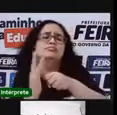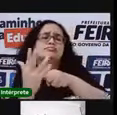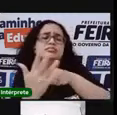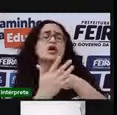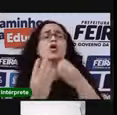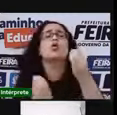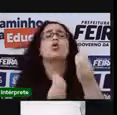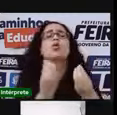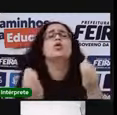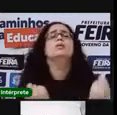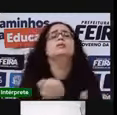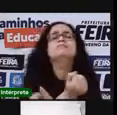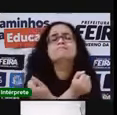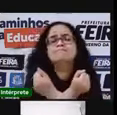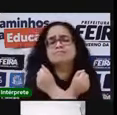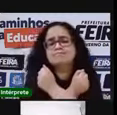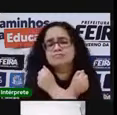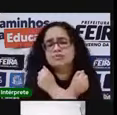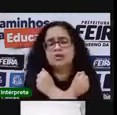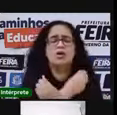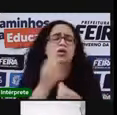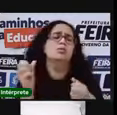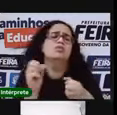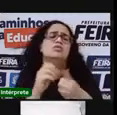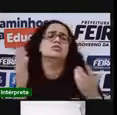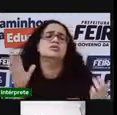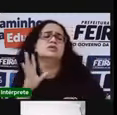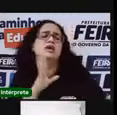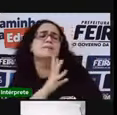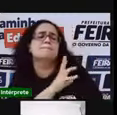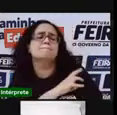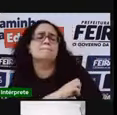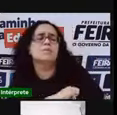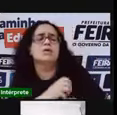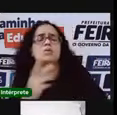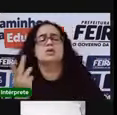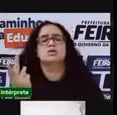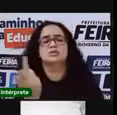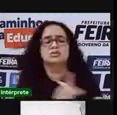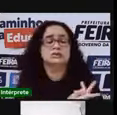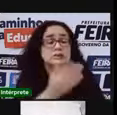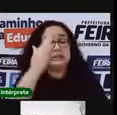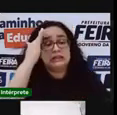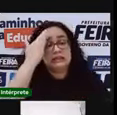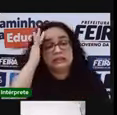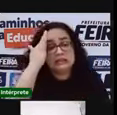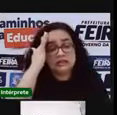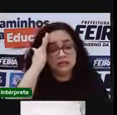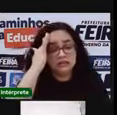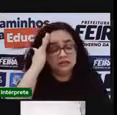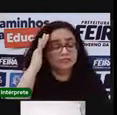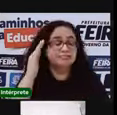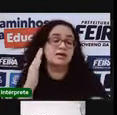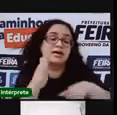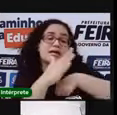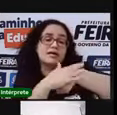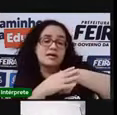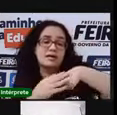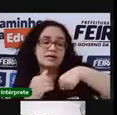nesse tempo? Como é que a gente faz, não é? Amor acontecer, acolhimento, compreensão,